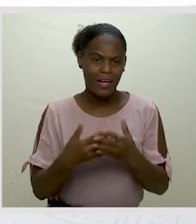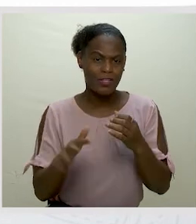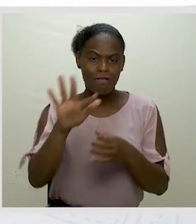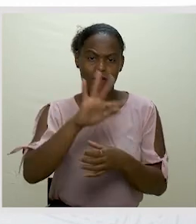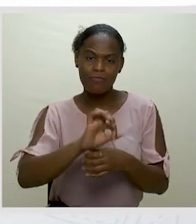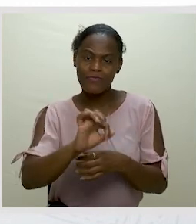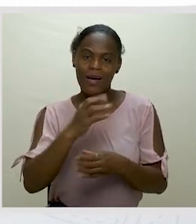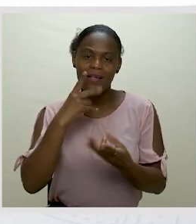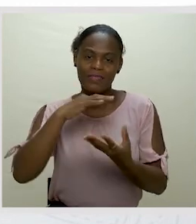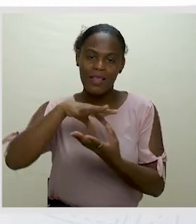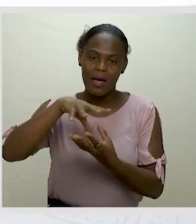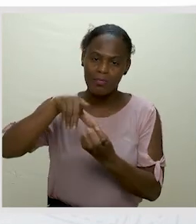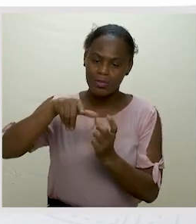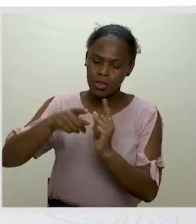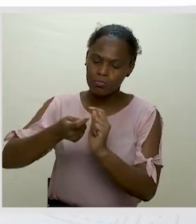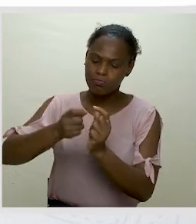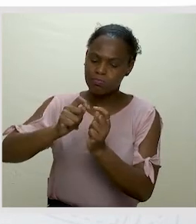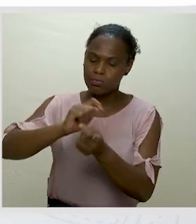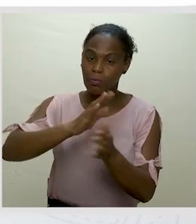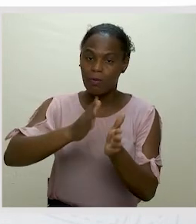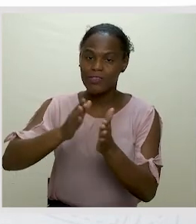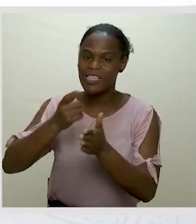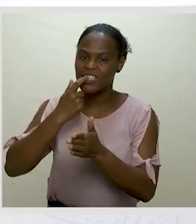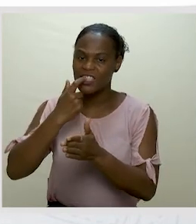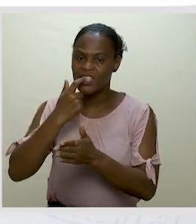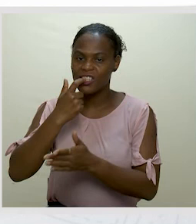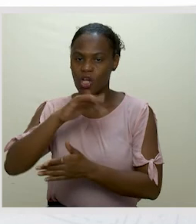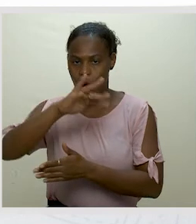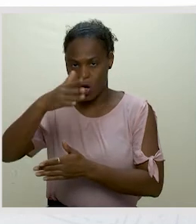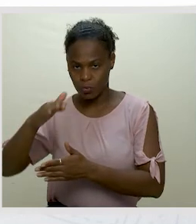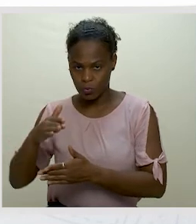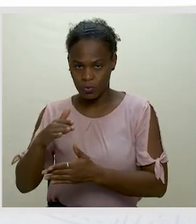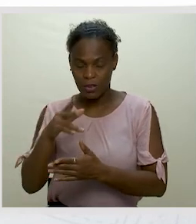formação, a Terra tem sofrido transformações por processos geológicos.